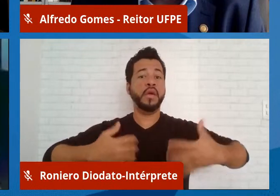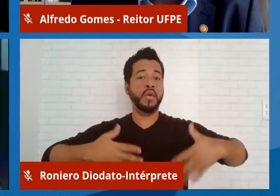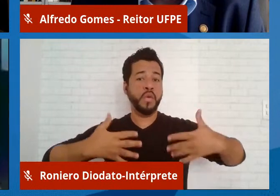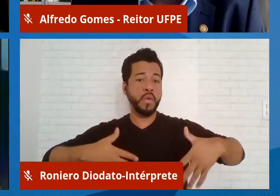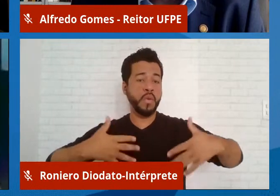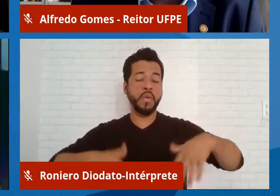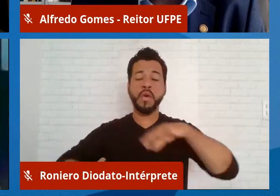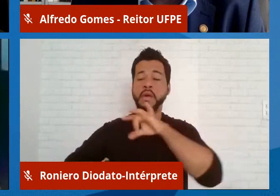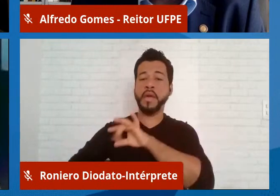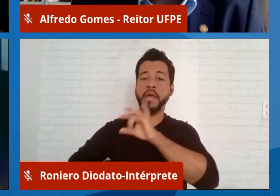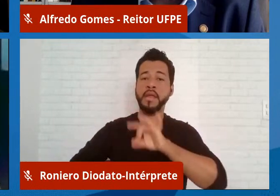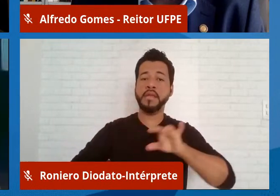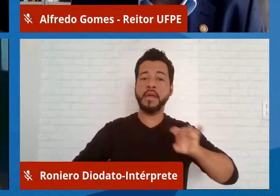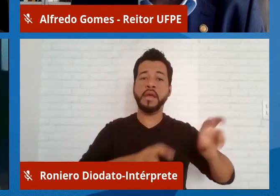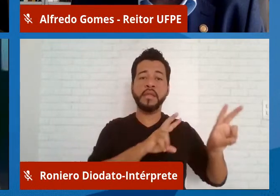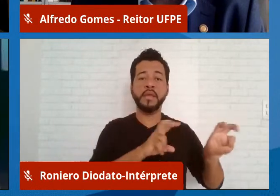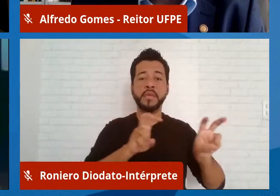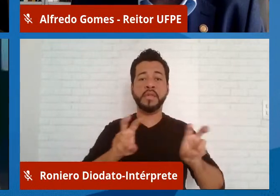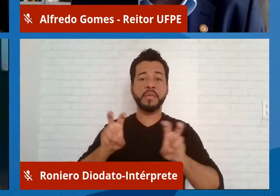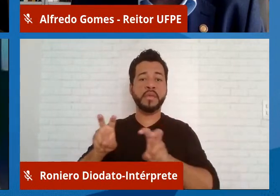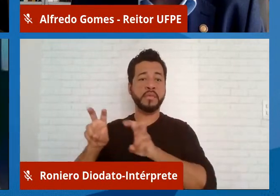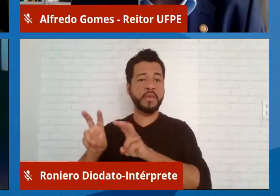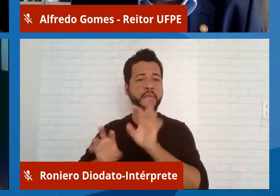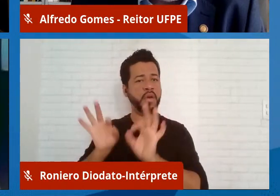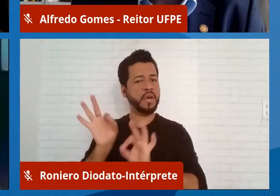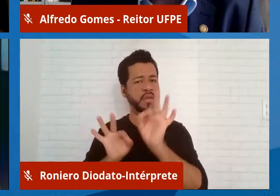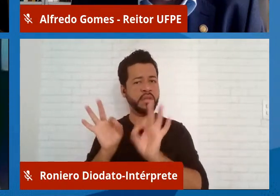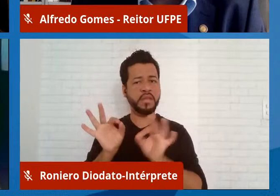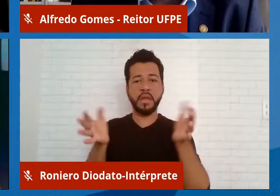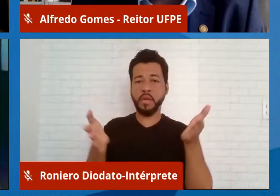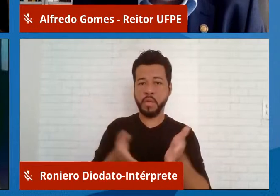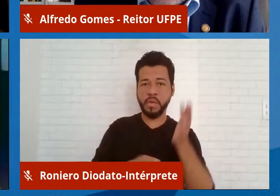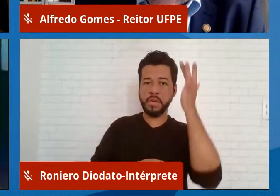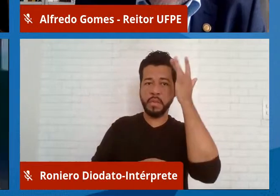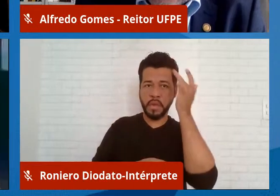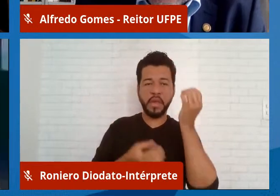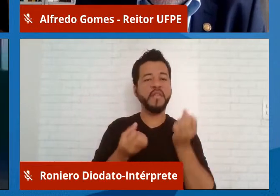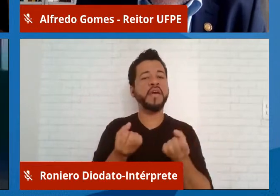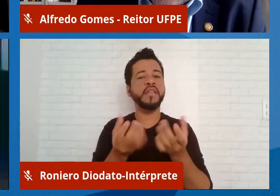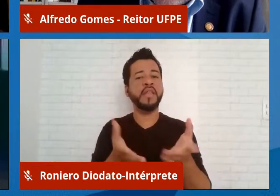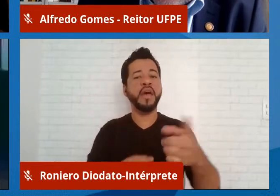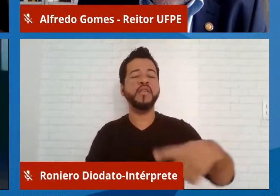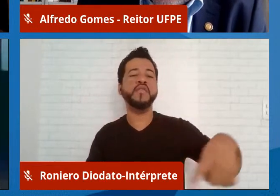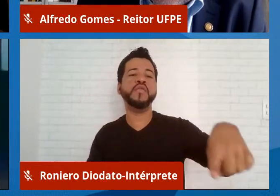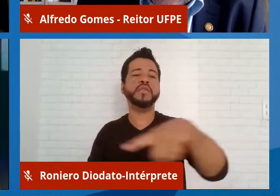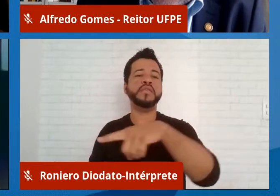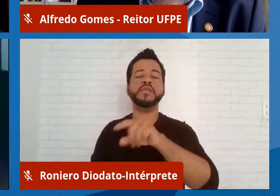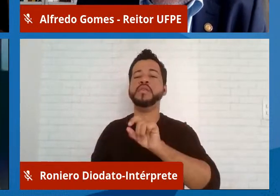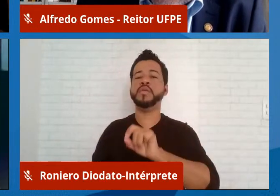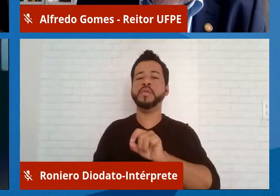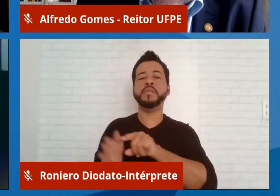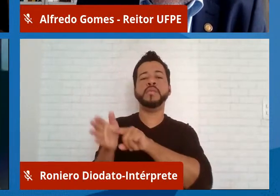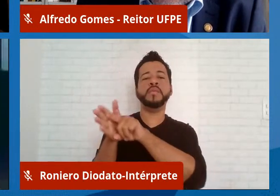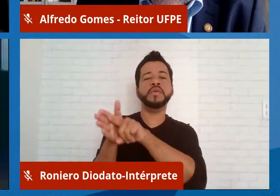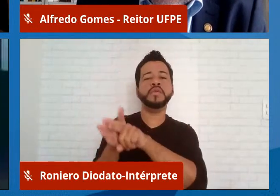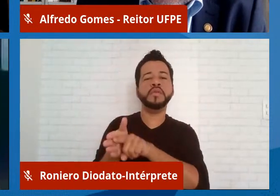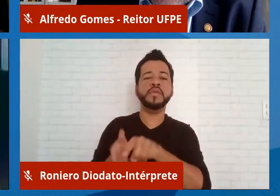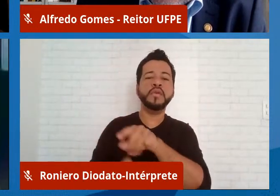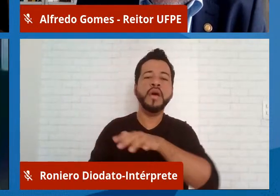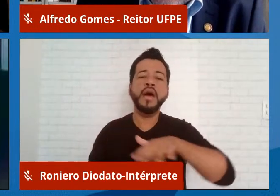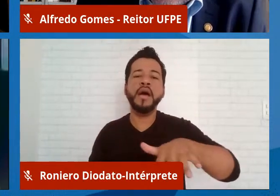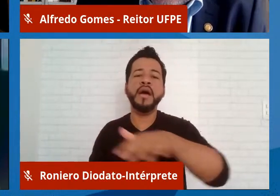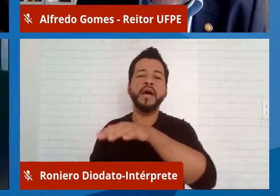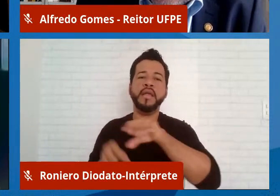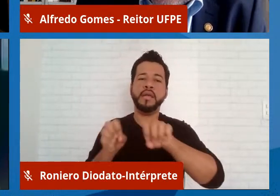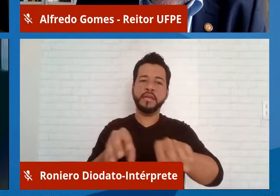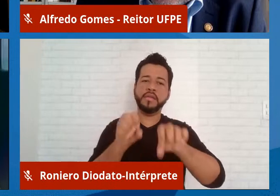pensadas para o dia de hoje e amanhã vai poder proporcionar para todos vocês que estão nos ouvindo, os pesquisadores da área da educação. Então,